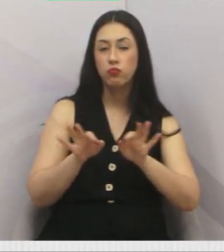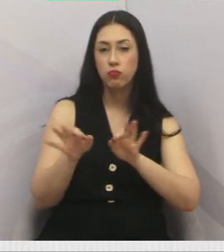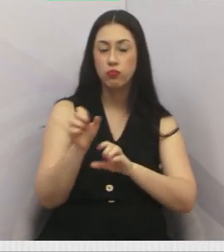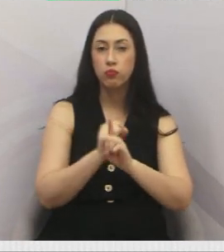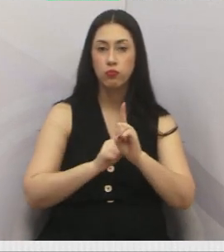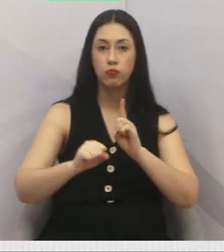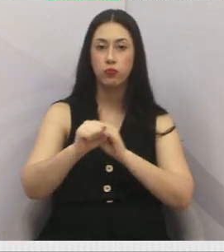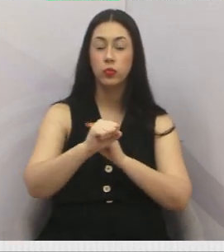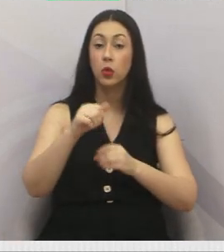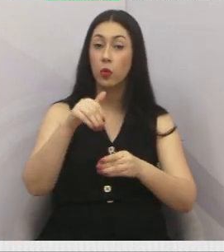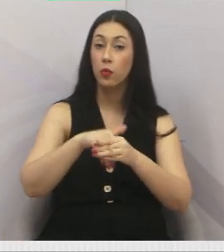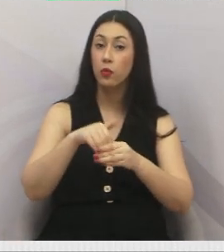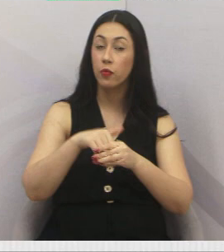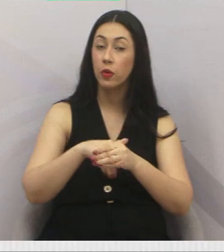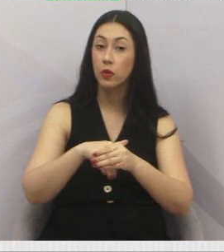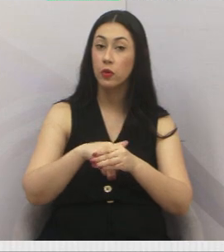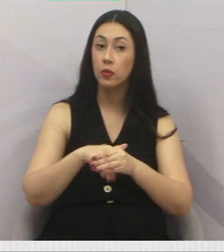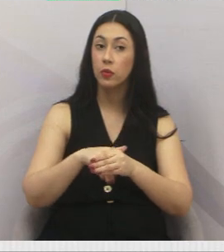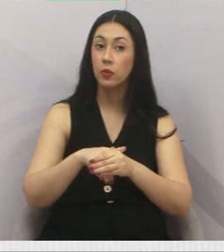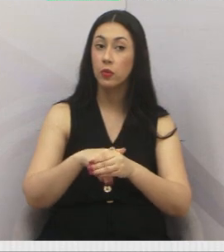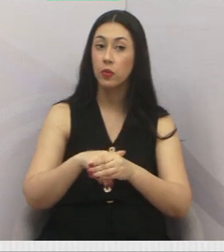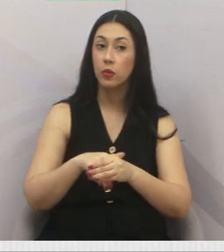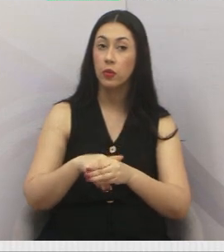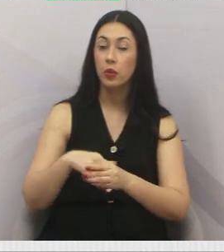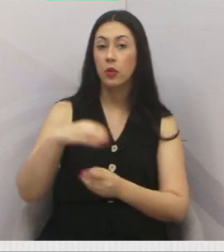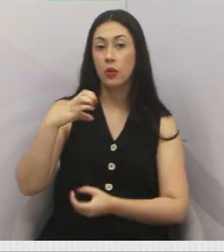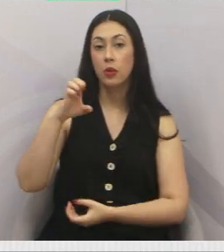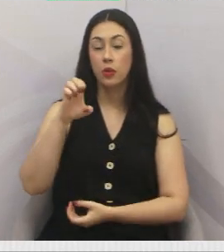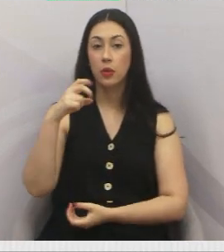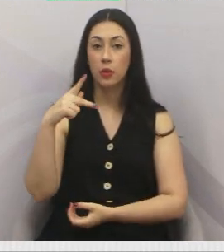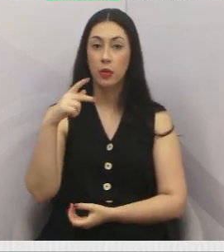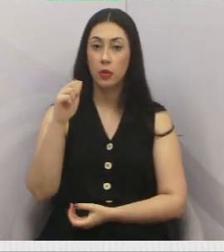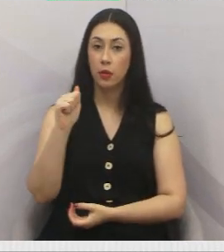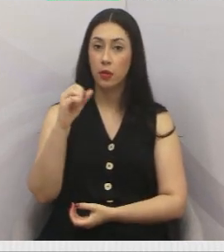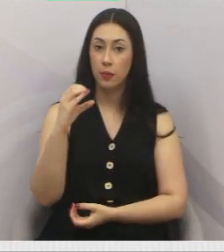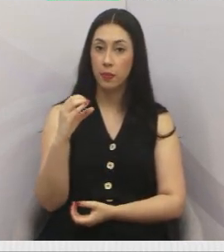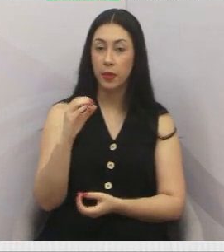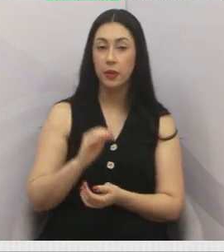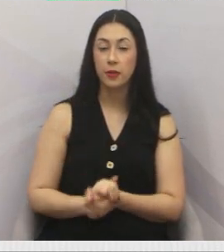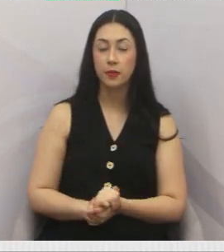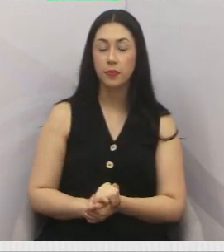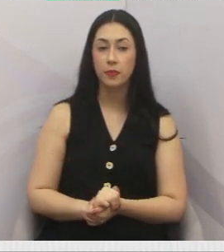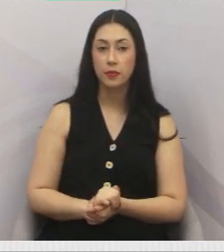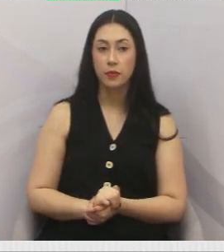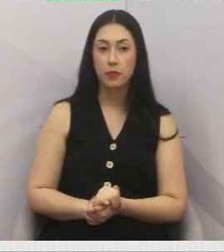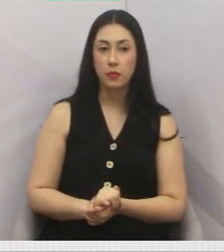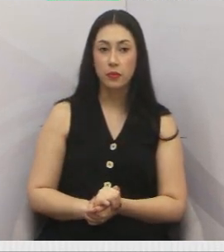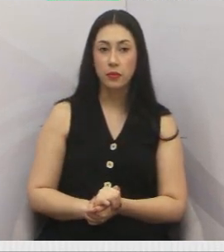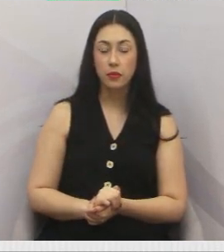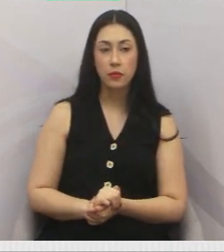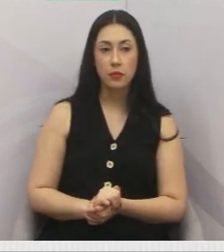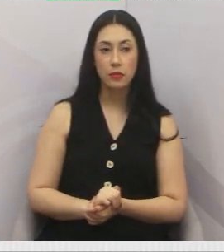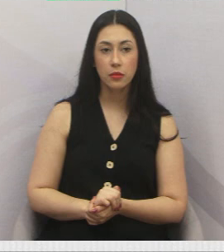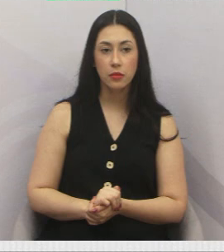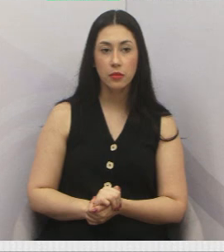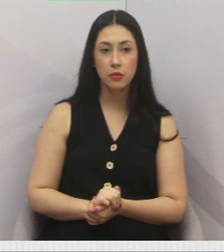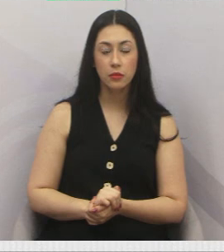Civil, um voto para a Associação Criança Especial CEPAC. Próximo voto.